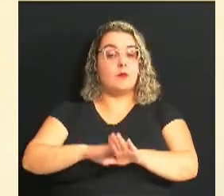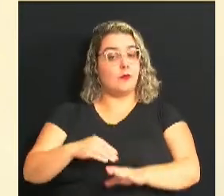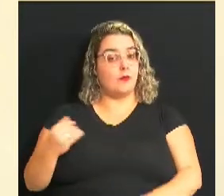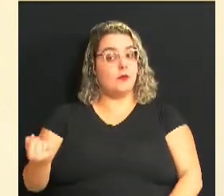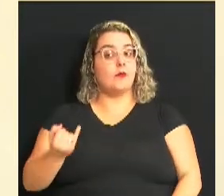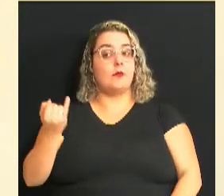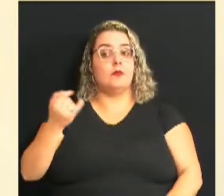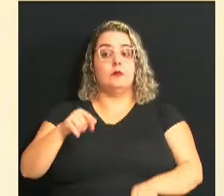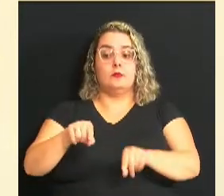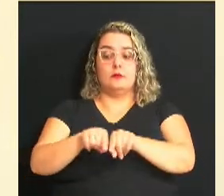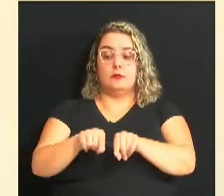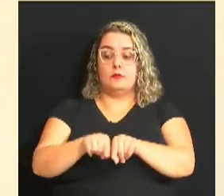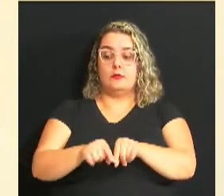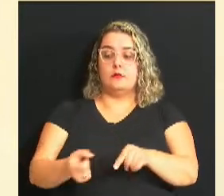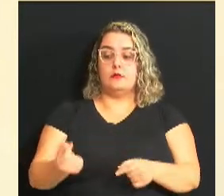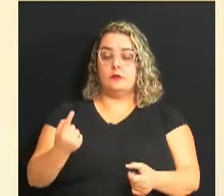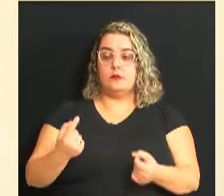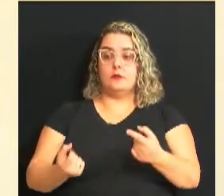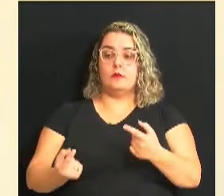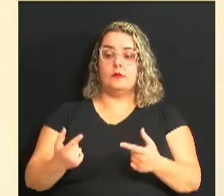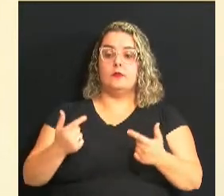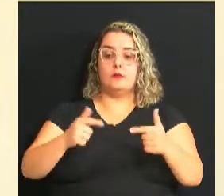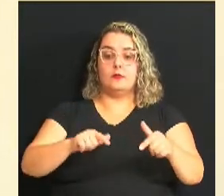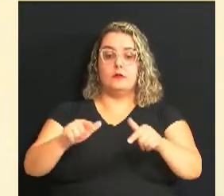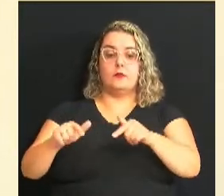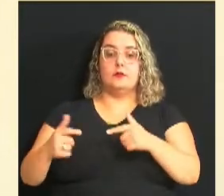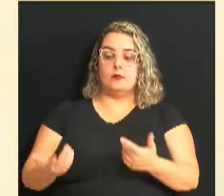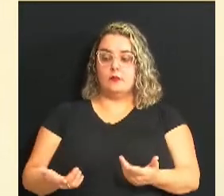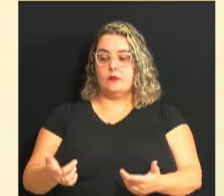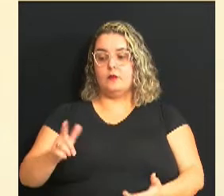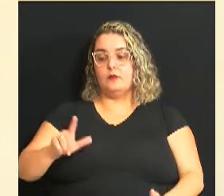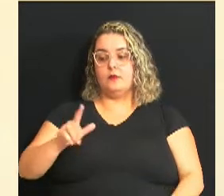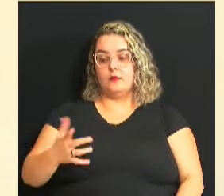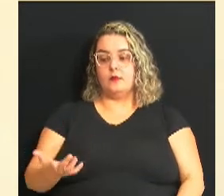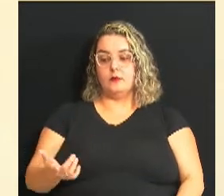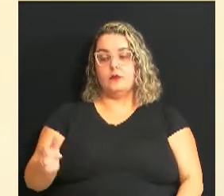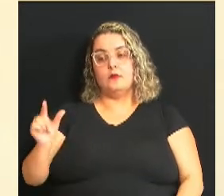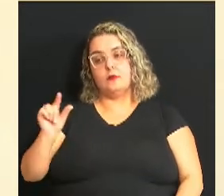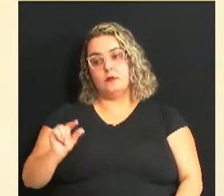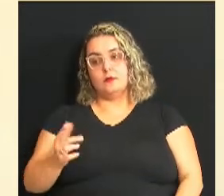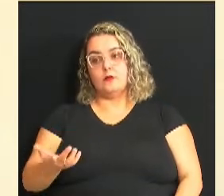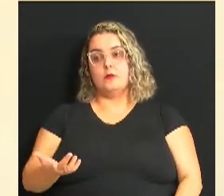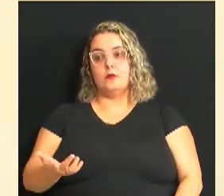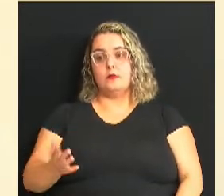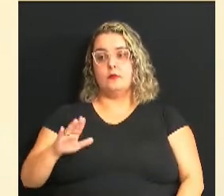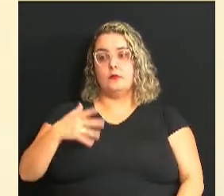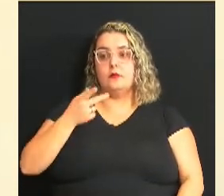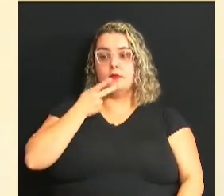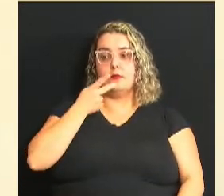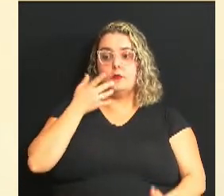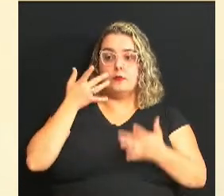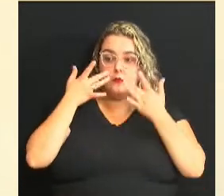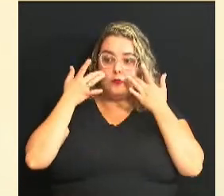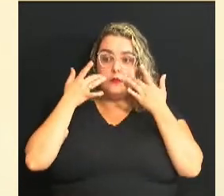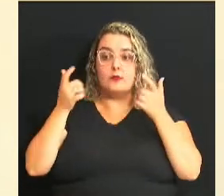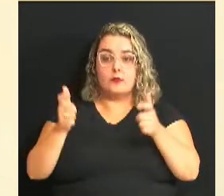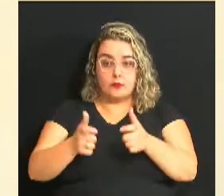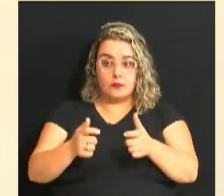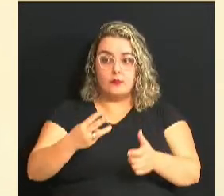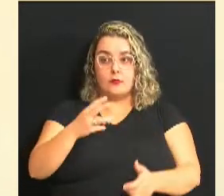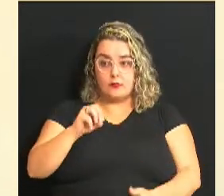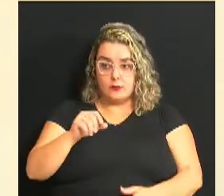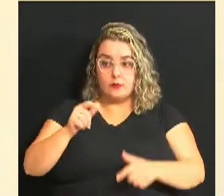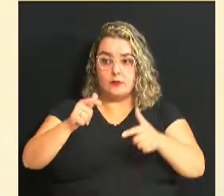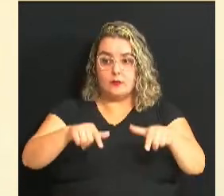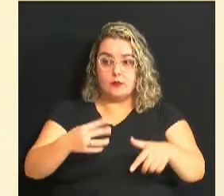Também acolhem algumas produções locais, claro que com demandas técnicas muito miúdas, porque quando a gente fala de teatro pequeno, é pequeno mesmo, é 30 lugares,